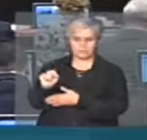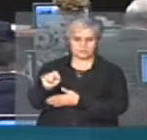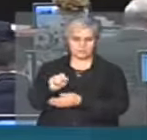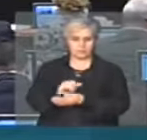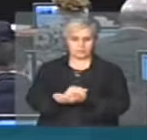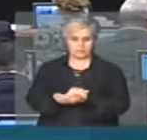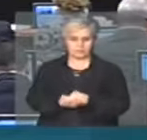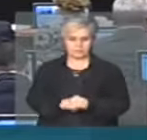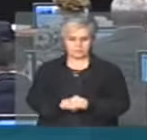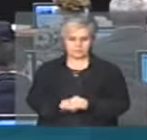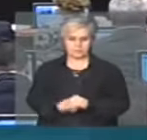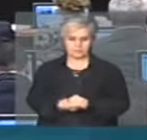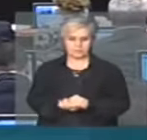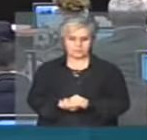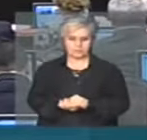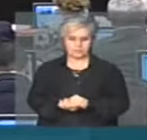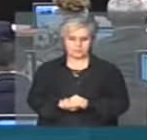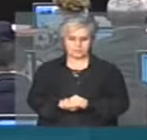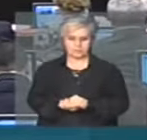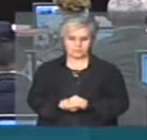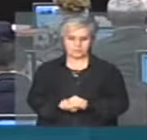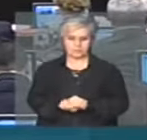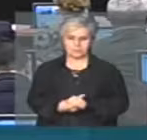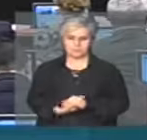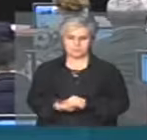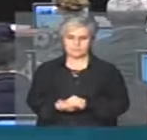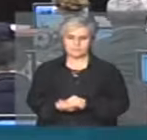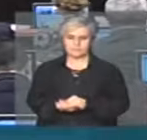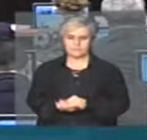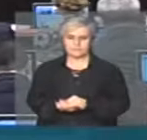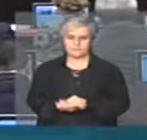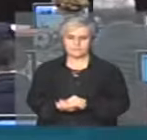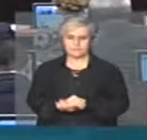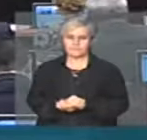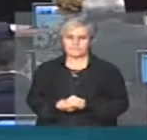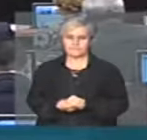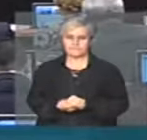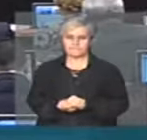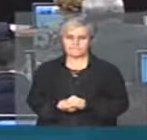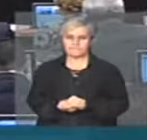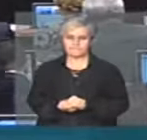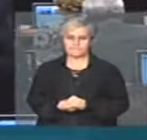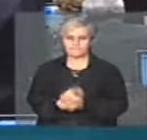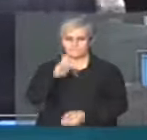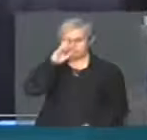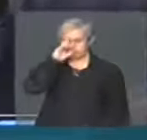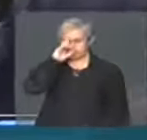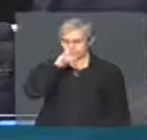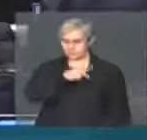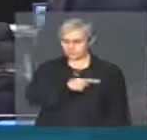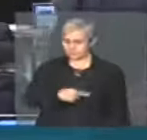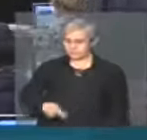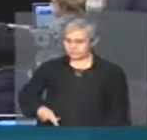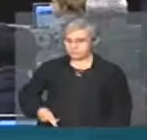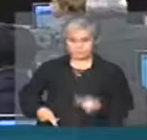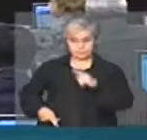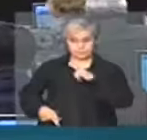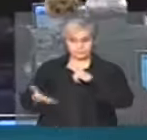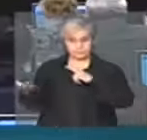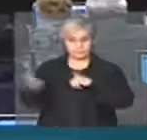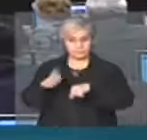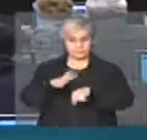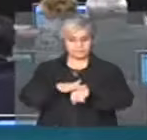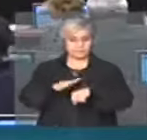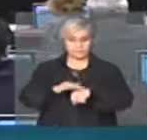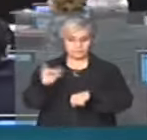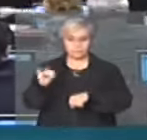para não ser a discussão da votação. Já iniciei a votação. Senhor presidente, nós temos aqui um momento importante